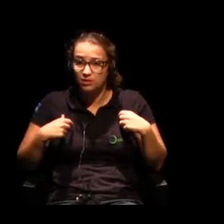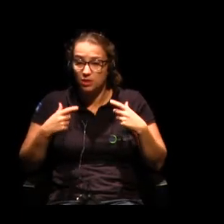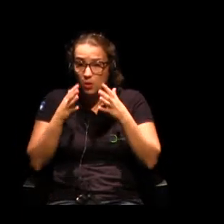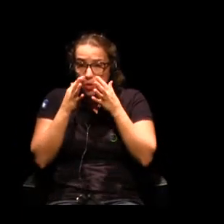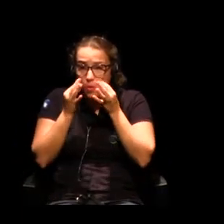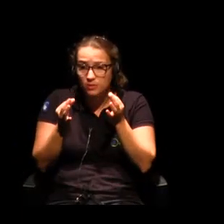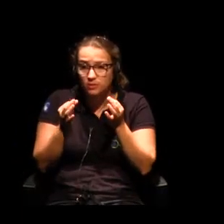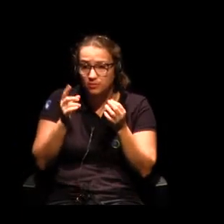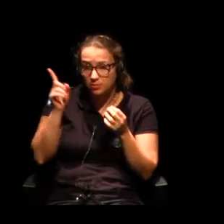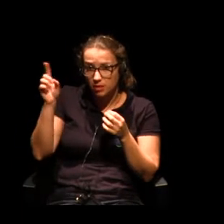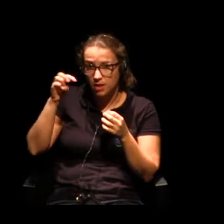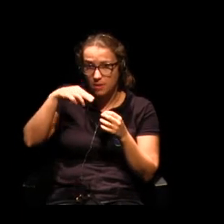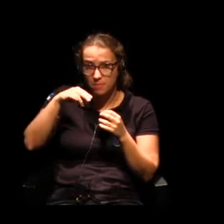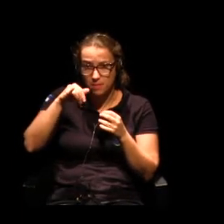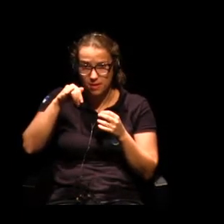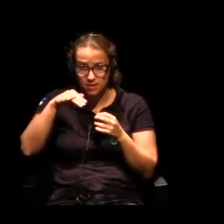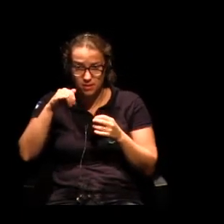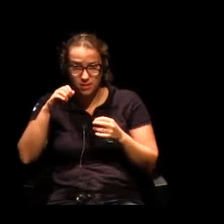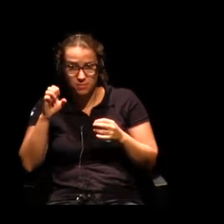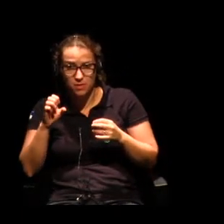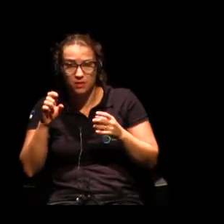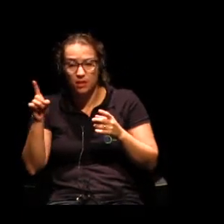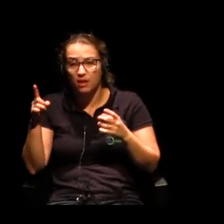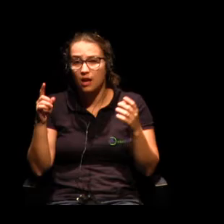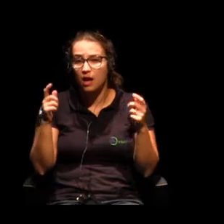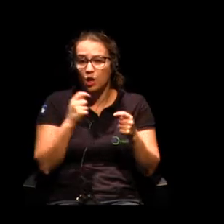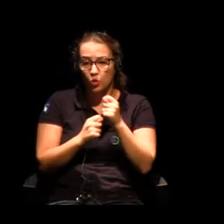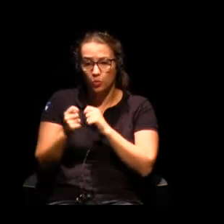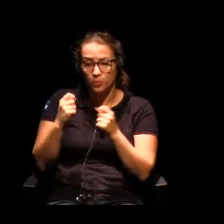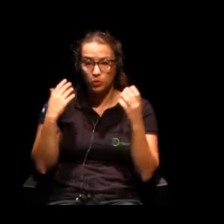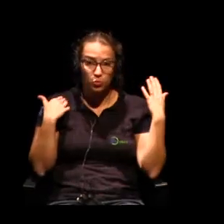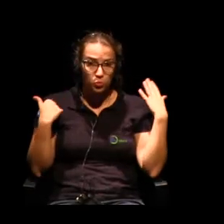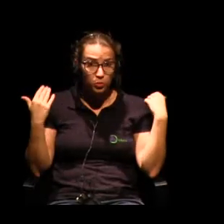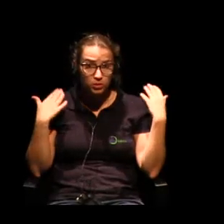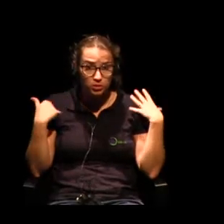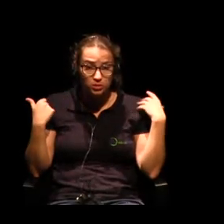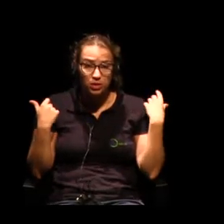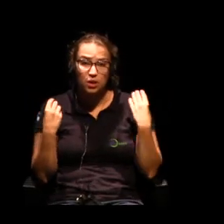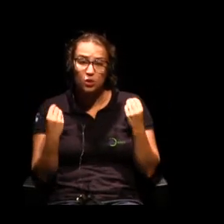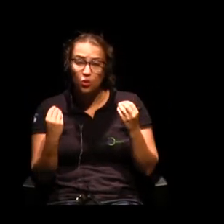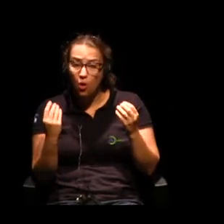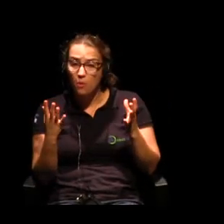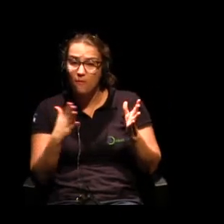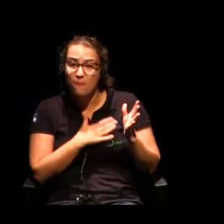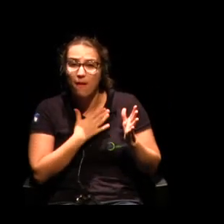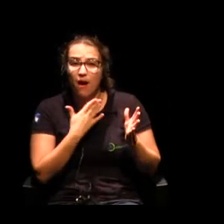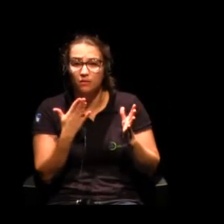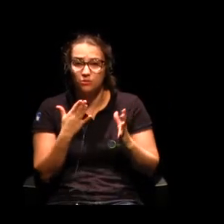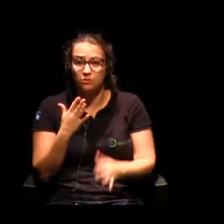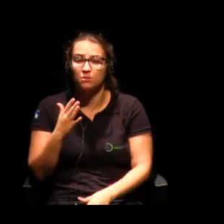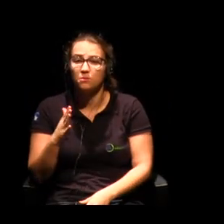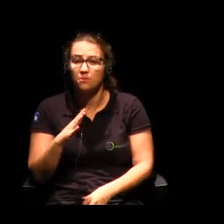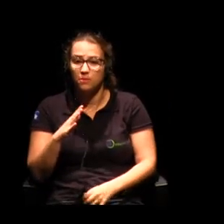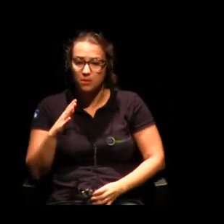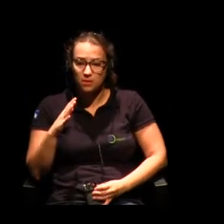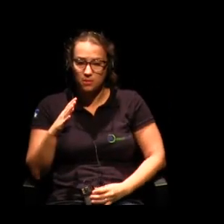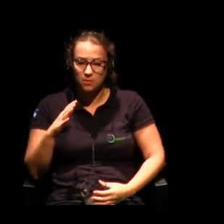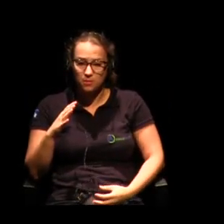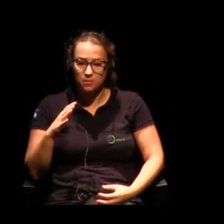locais de Bangladesh. Uma das coisas que observamos em Miami foi a economia turística e como ela